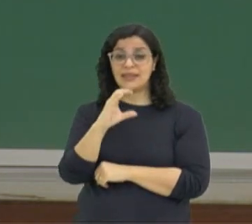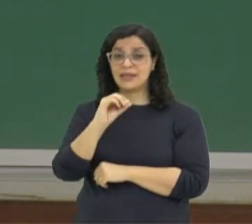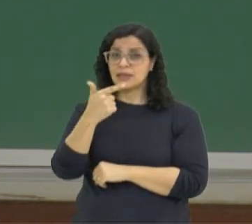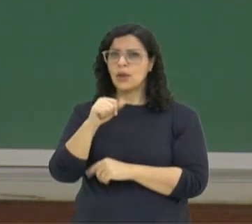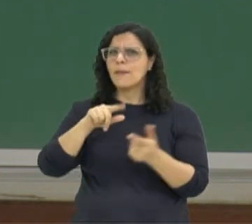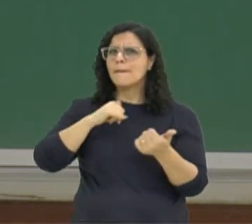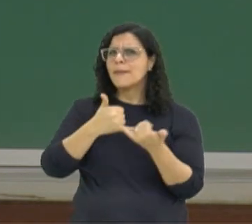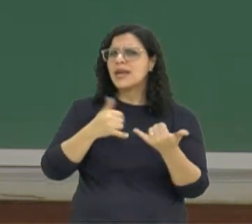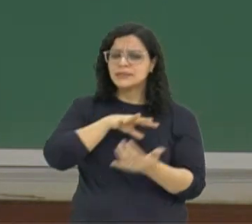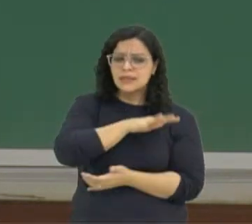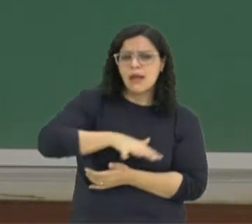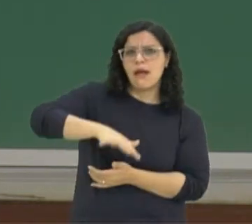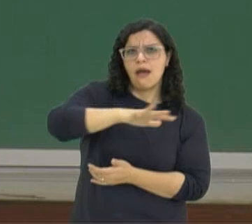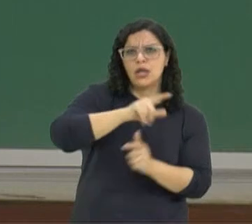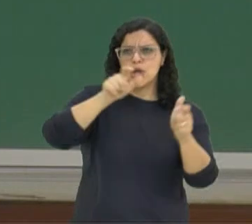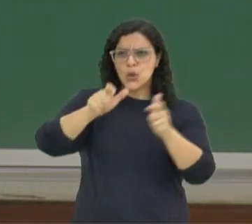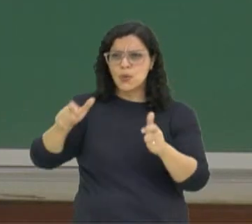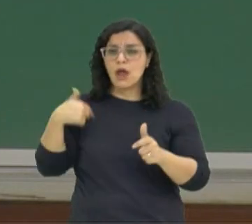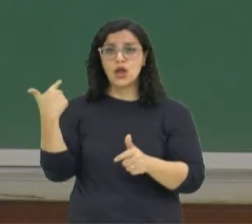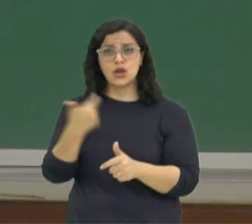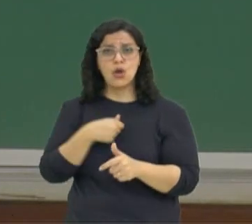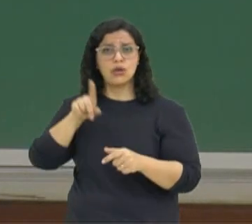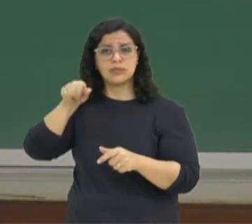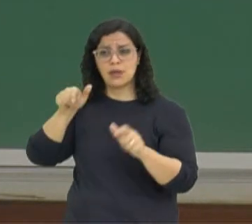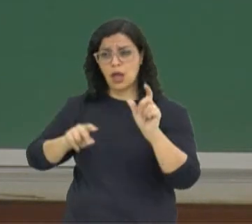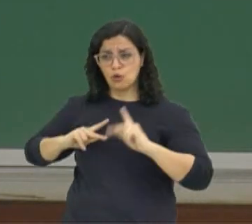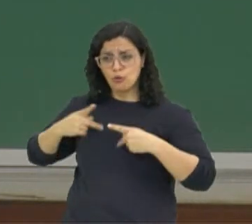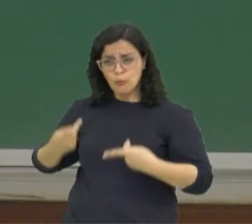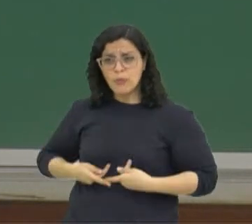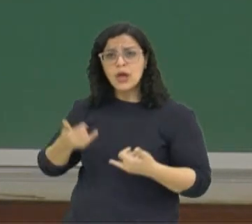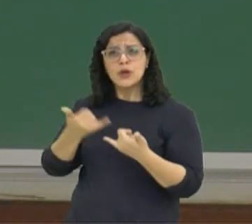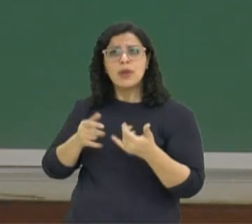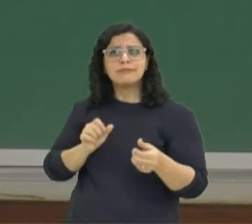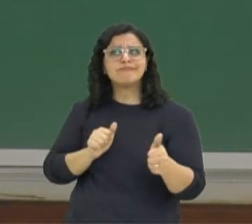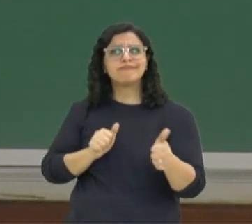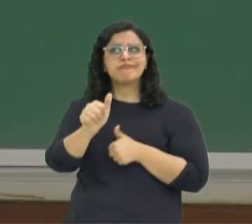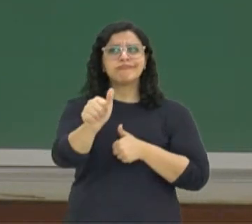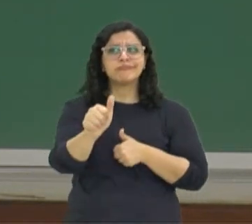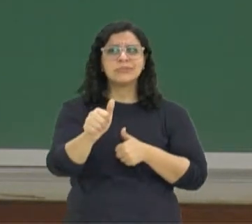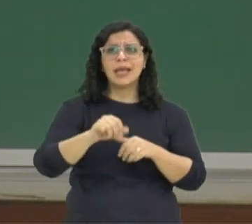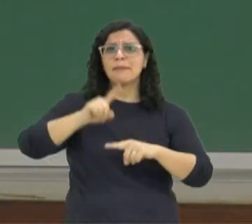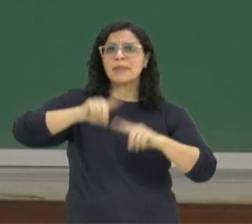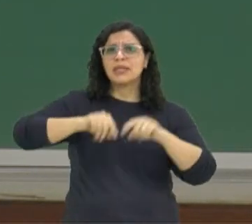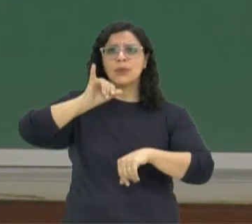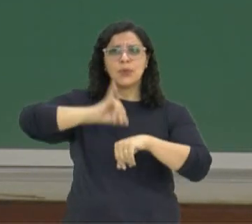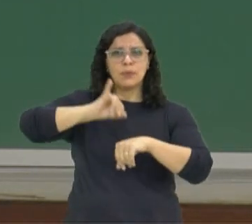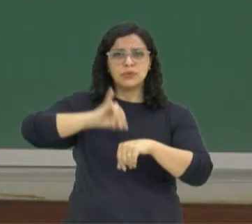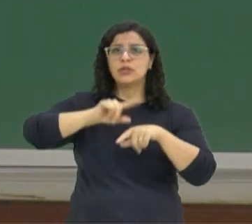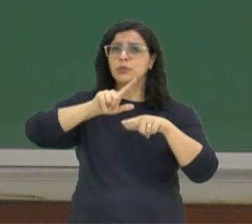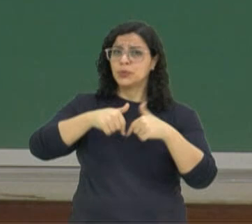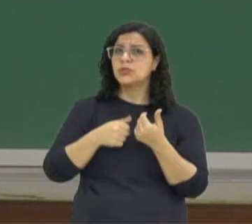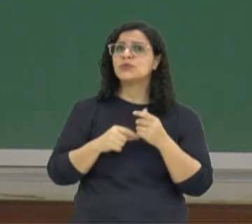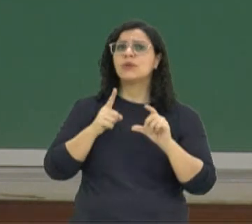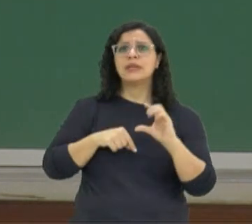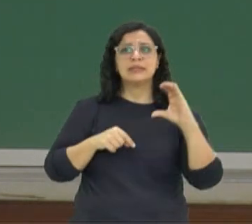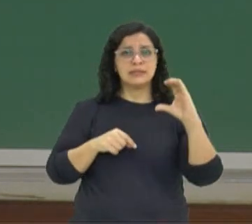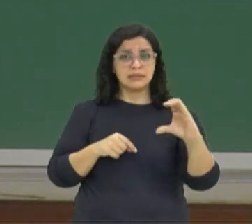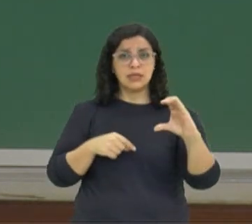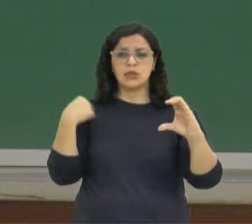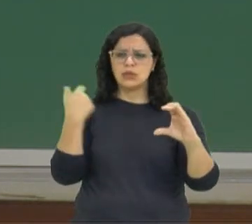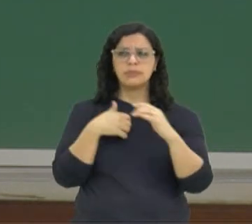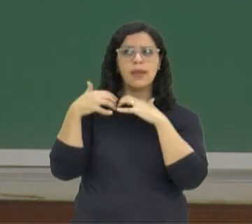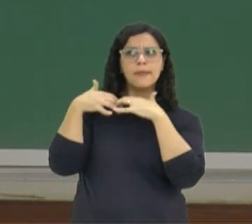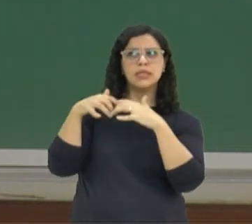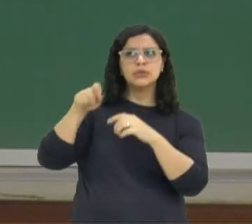de espaço, de lugar entre a pessoa e a coisa? Então, basicamente seria isso. Leva o leitor